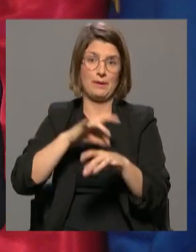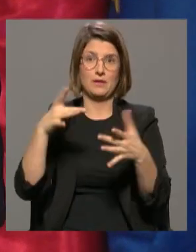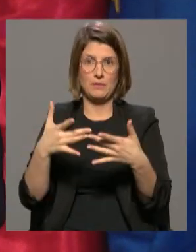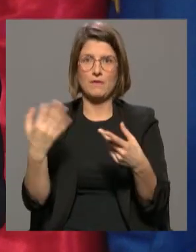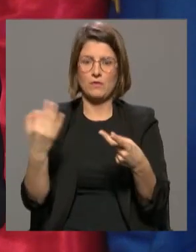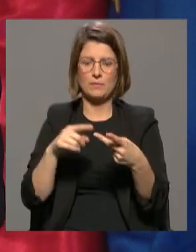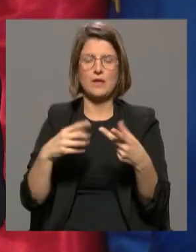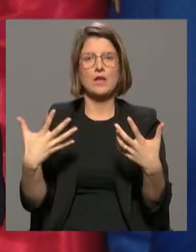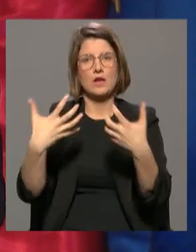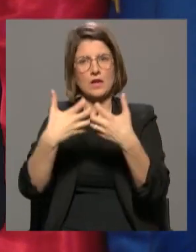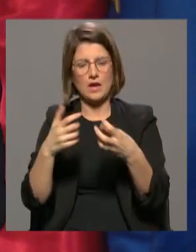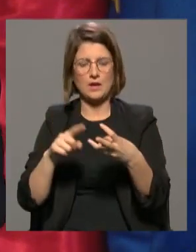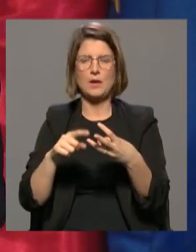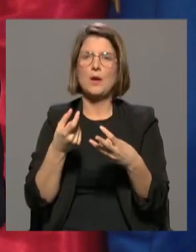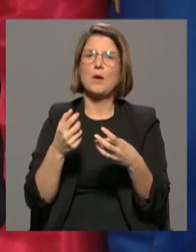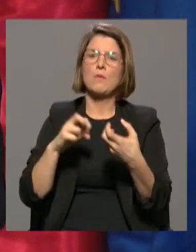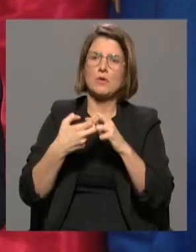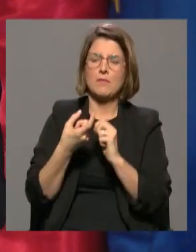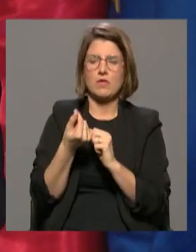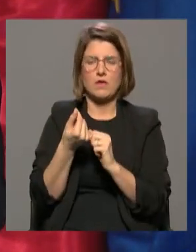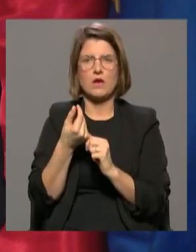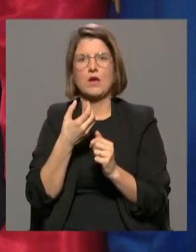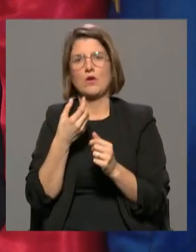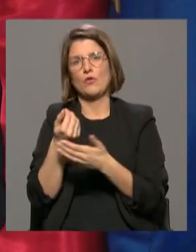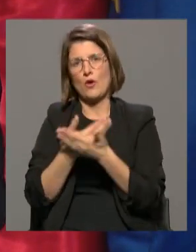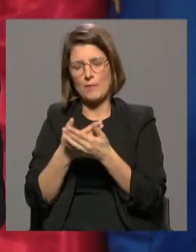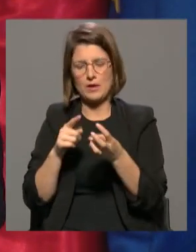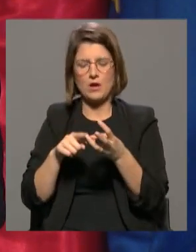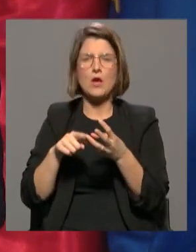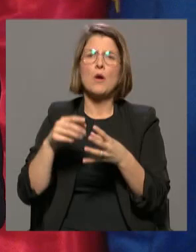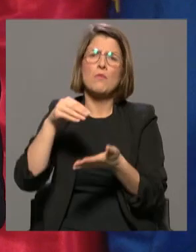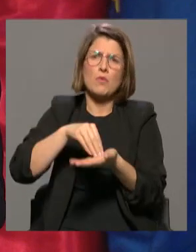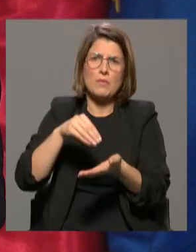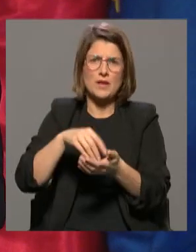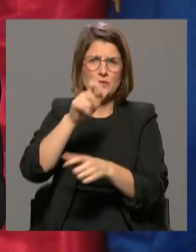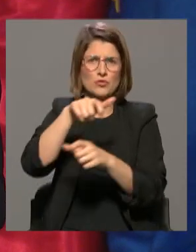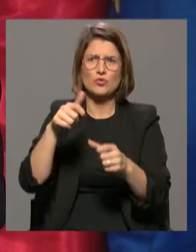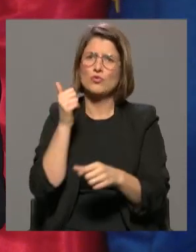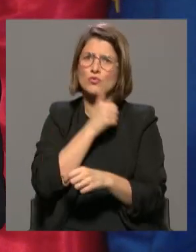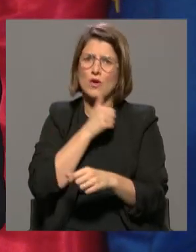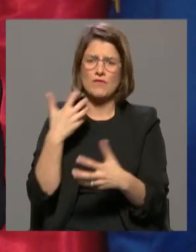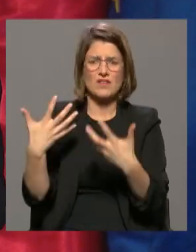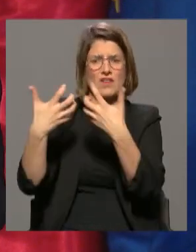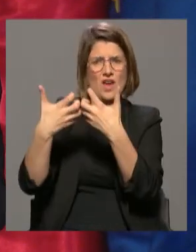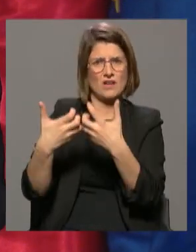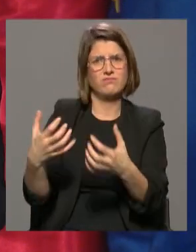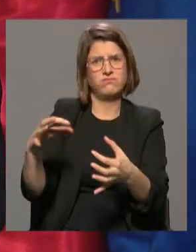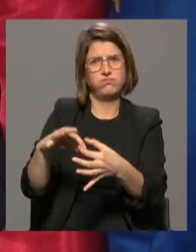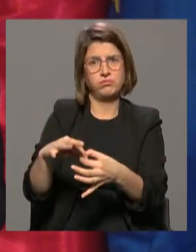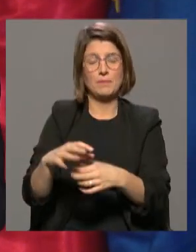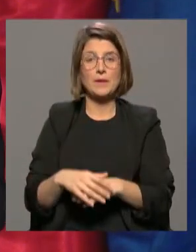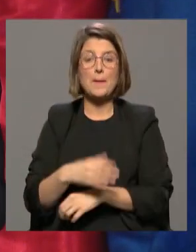agarra a crise económica a pobreza e o sofrimento das vítimas da Guerra a paz